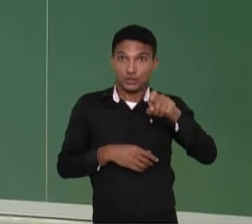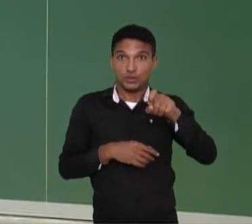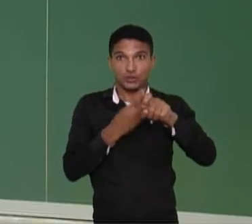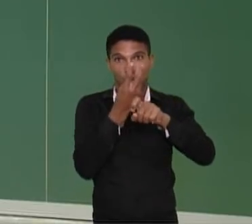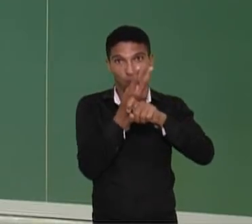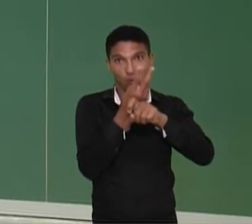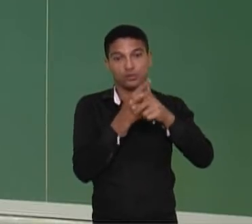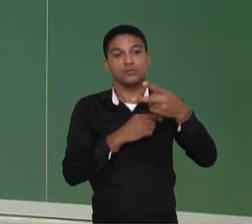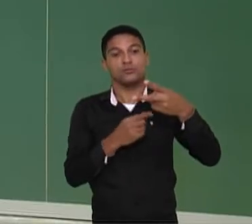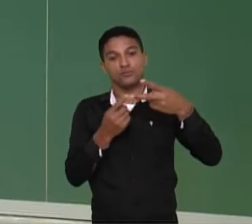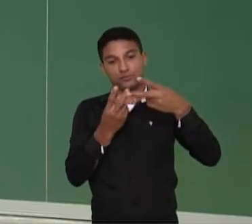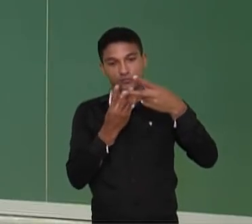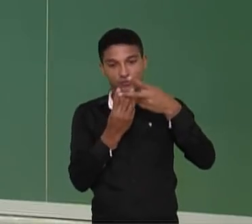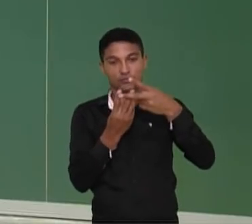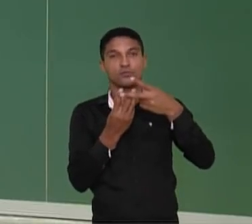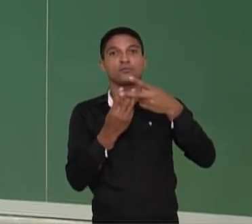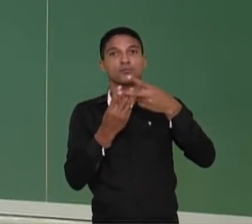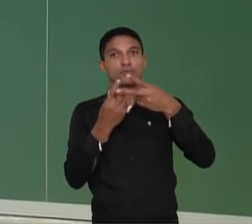aproximadamente